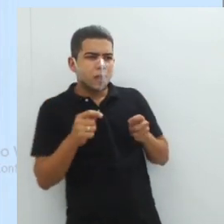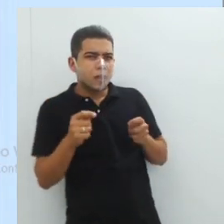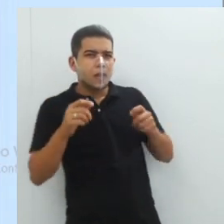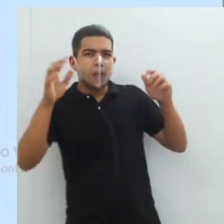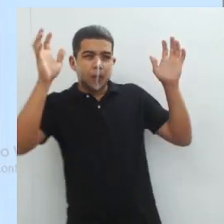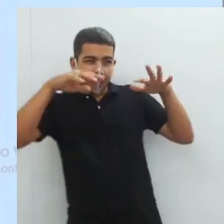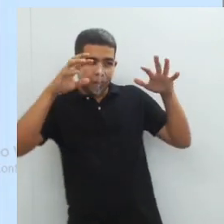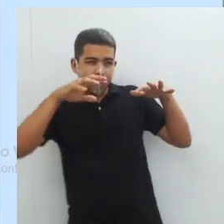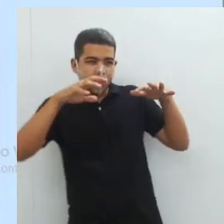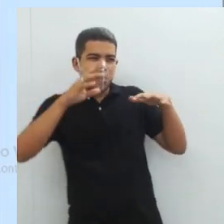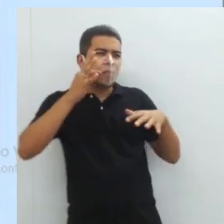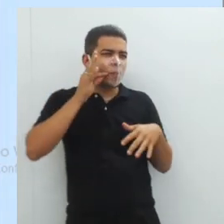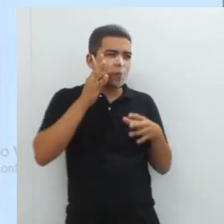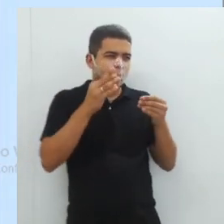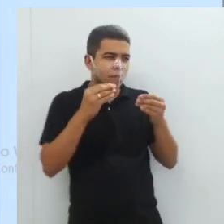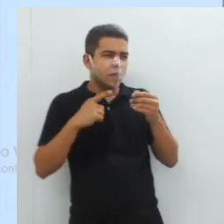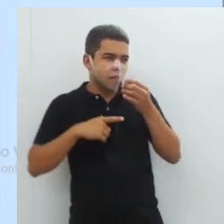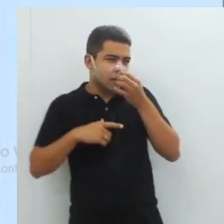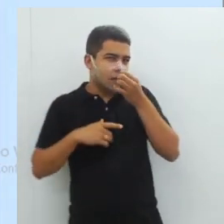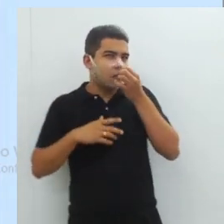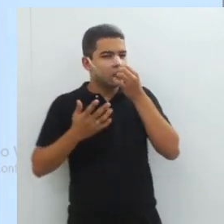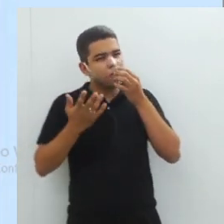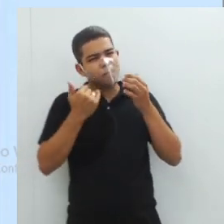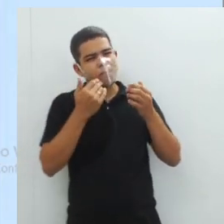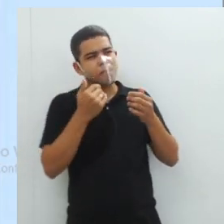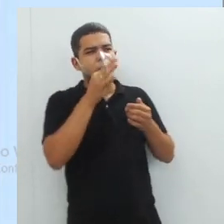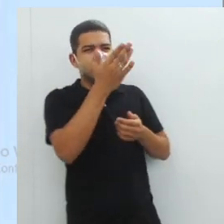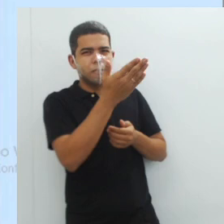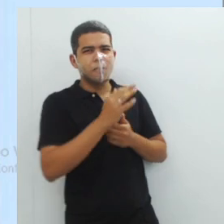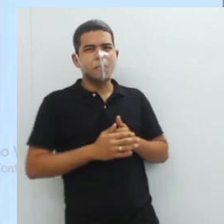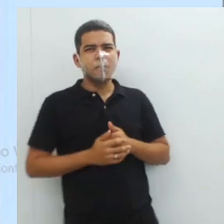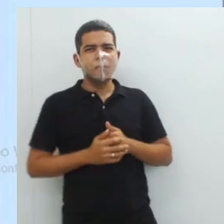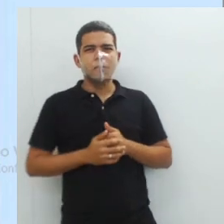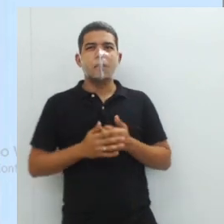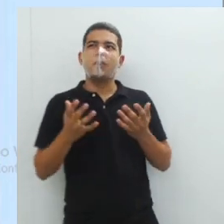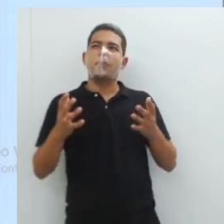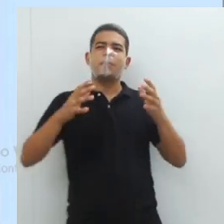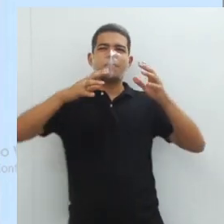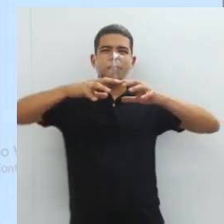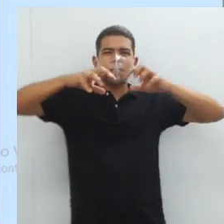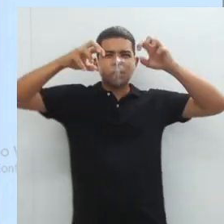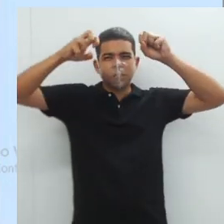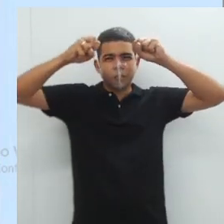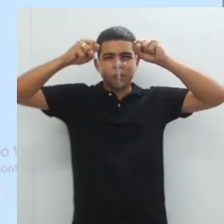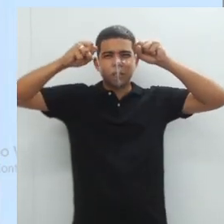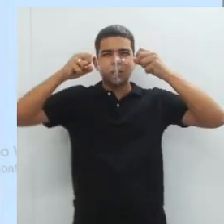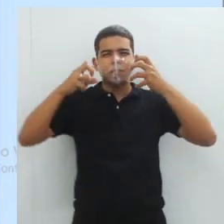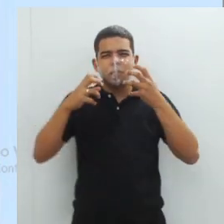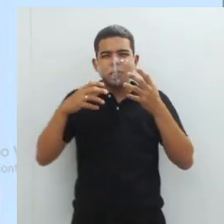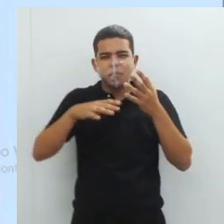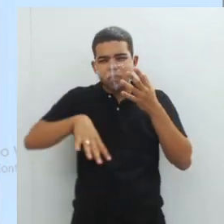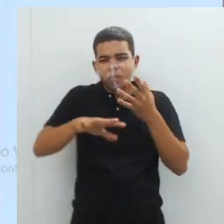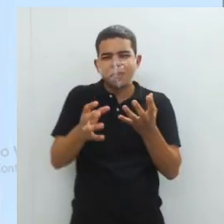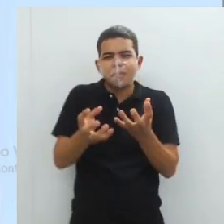chuva, eu tenho uma maior quantidade de frutas, vamos se alimentar de frutas. Chegou o período de seca,